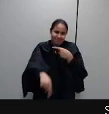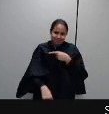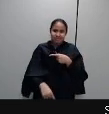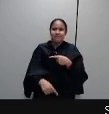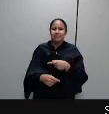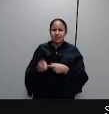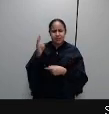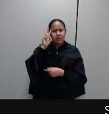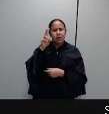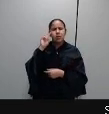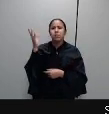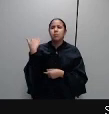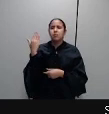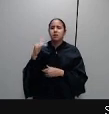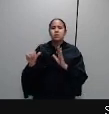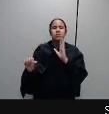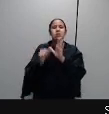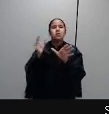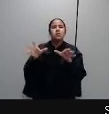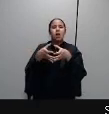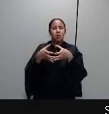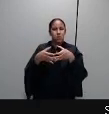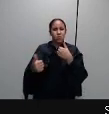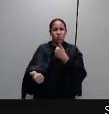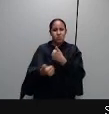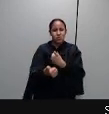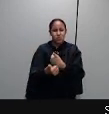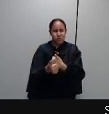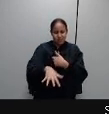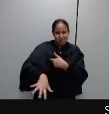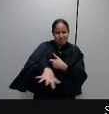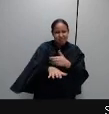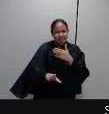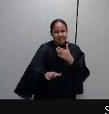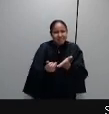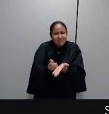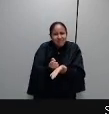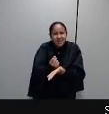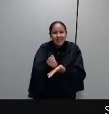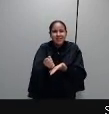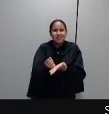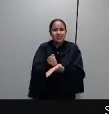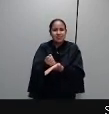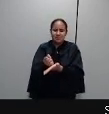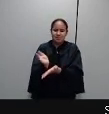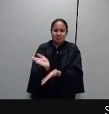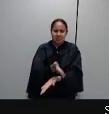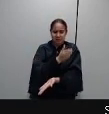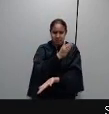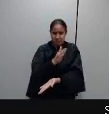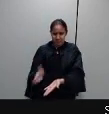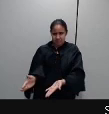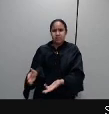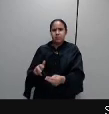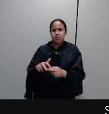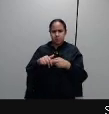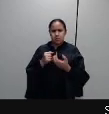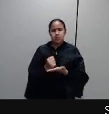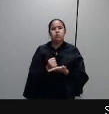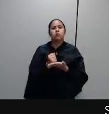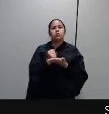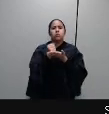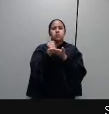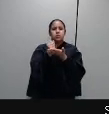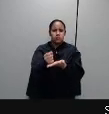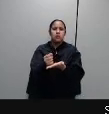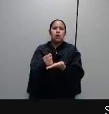da solução irregular da empresa mediante a análise do suporte fático probatório dos Autos